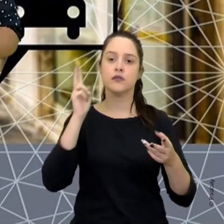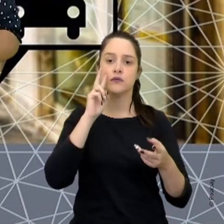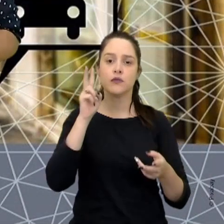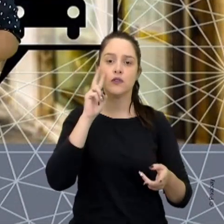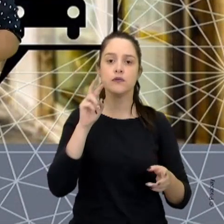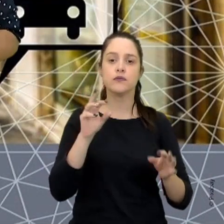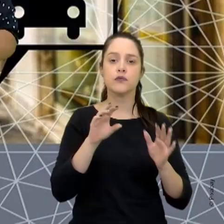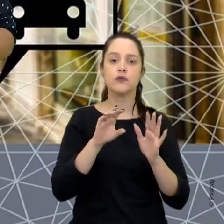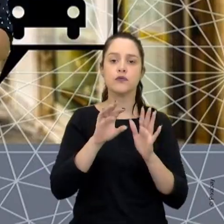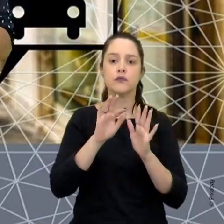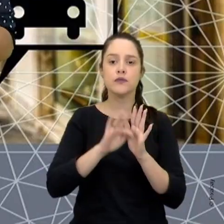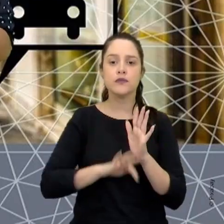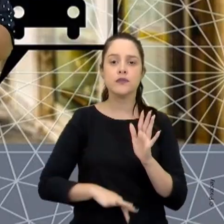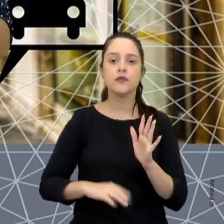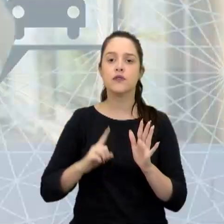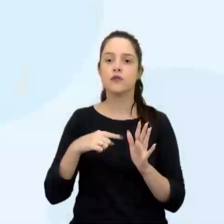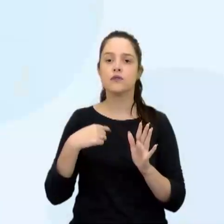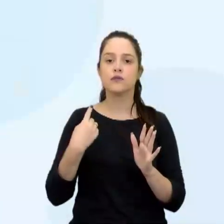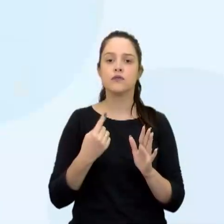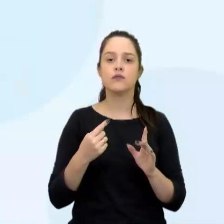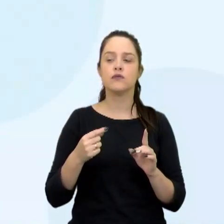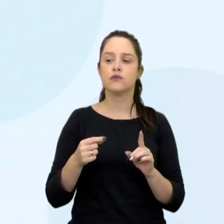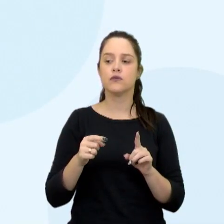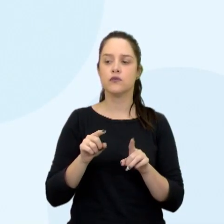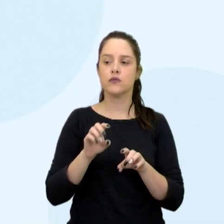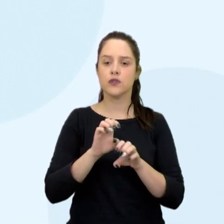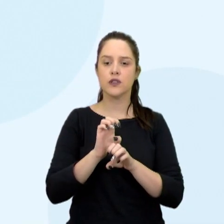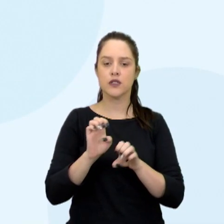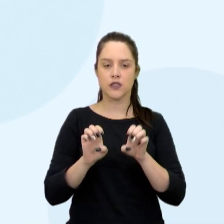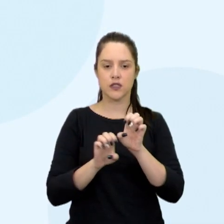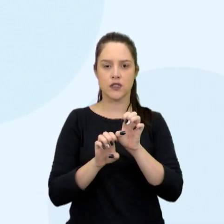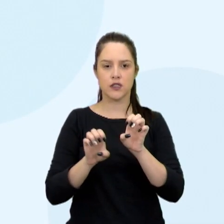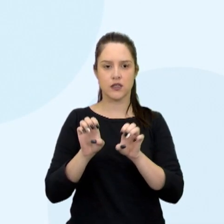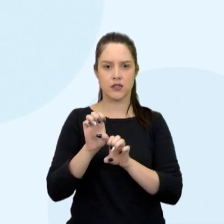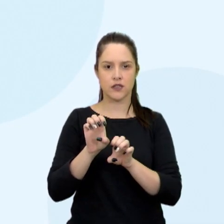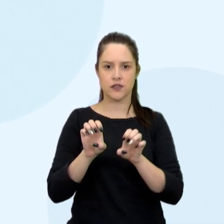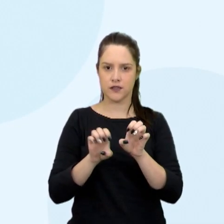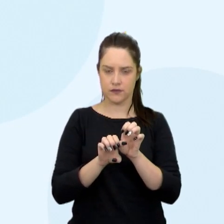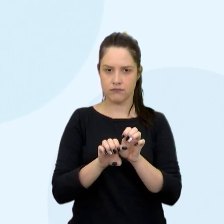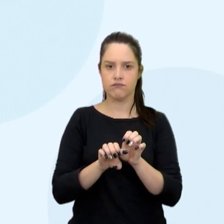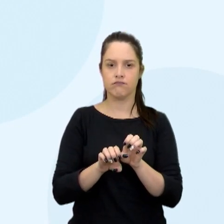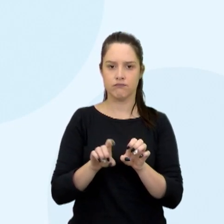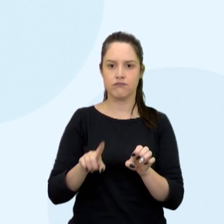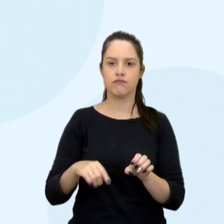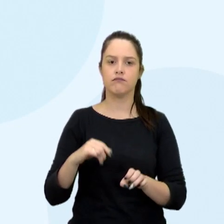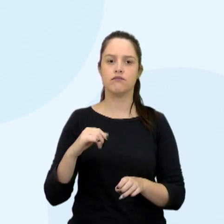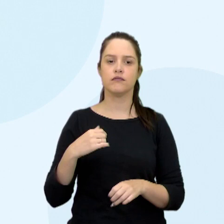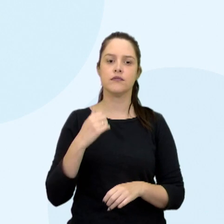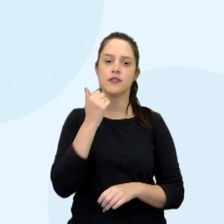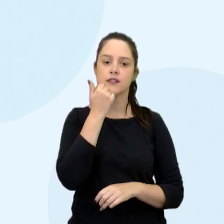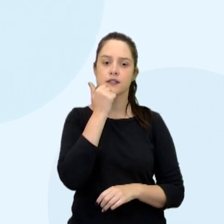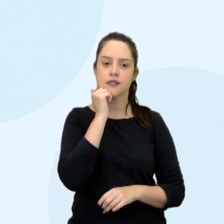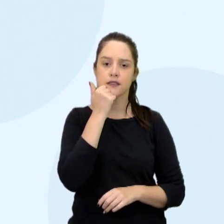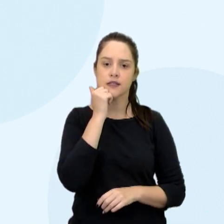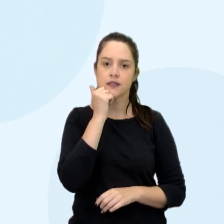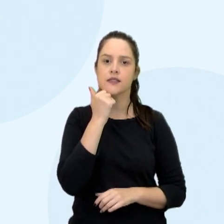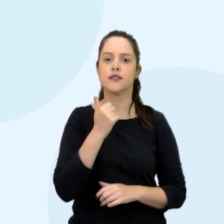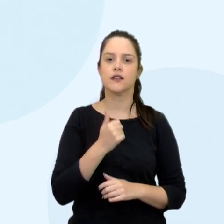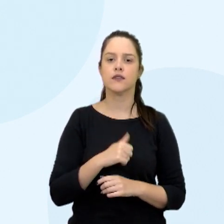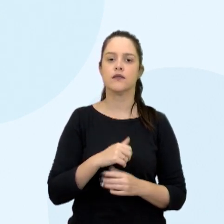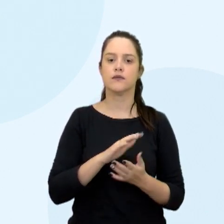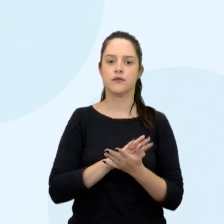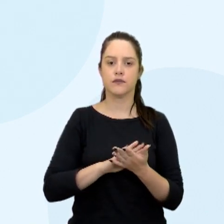eixos, olha só na tela para vocês, então nós temos o nosso eixo estruturante aí, que é a investigação científica. Nada impede que os